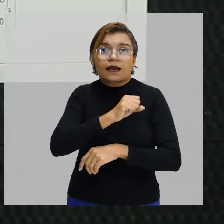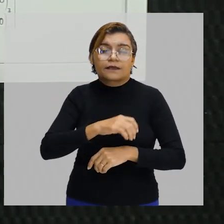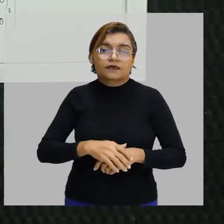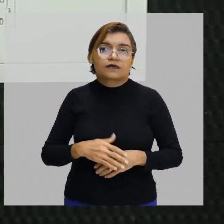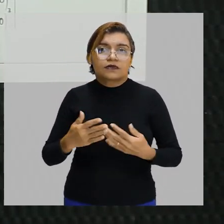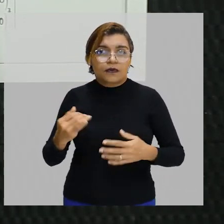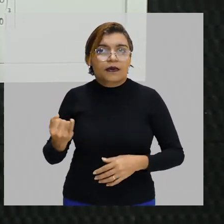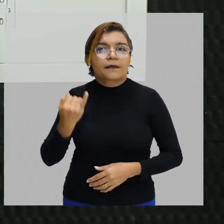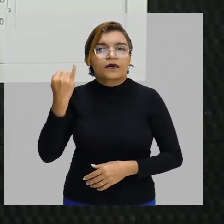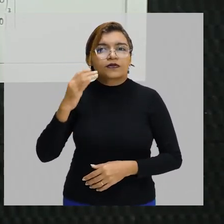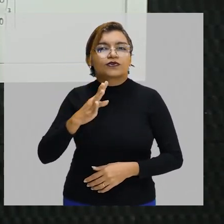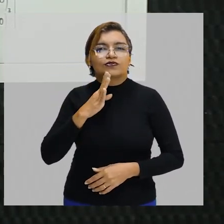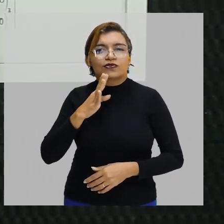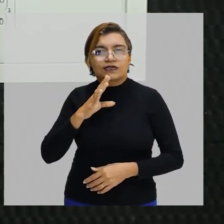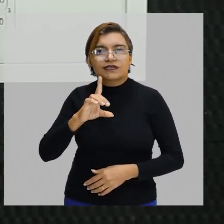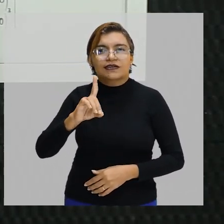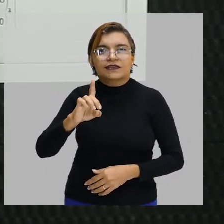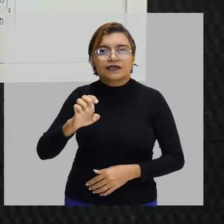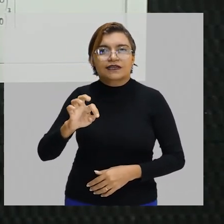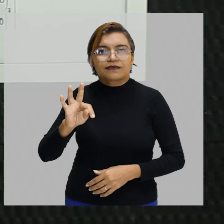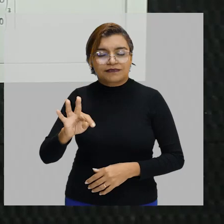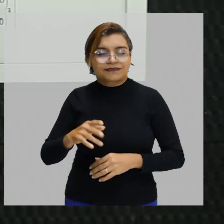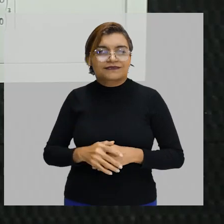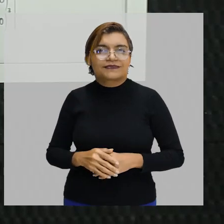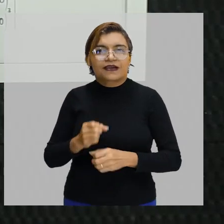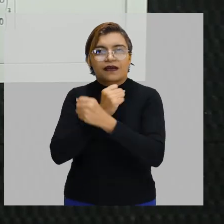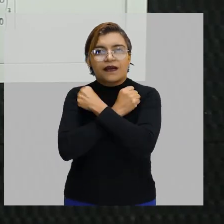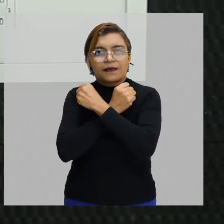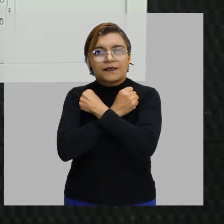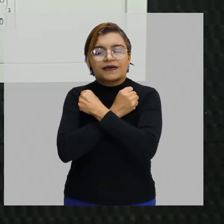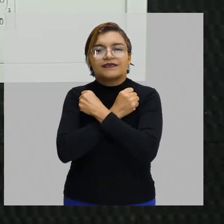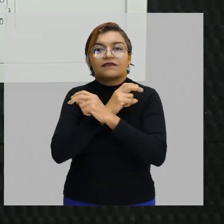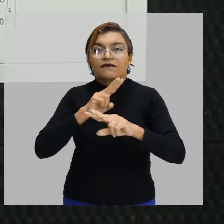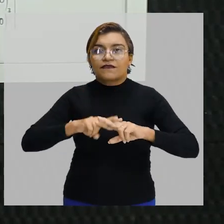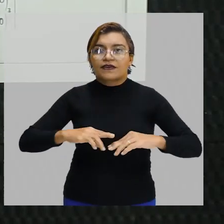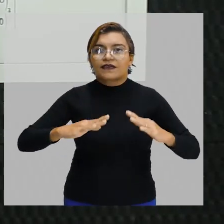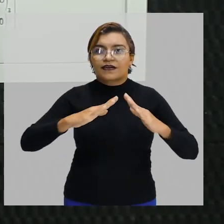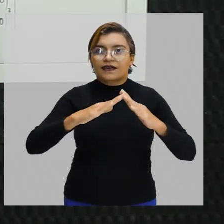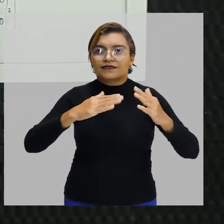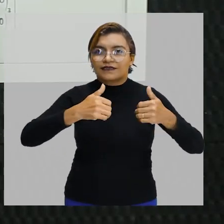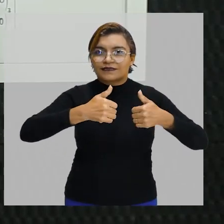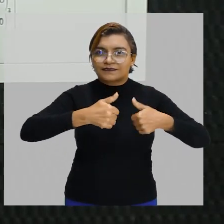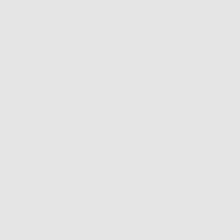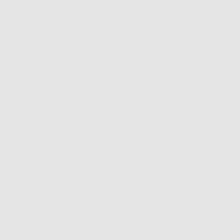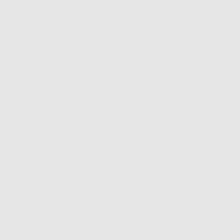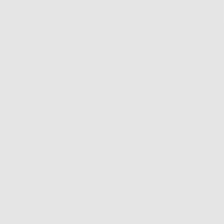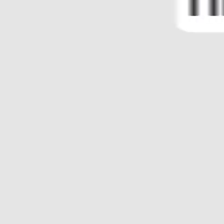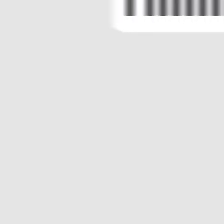importante conhecer os determinantes. Um abraço a todos, já sabe, hashtag fica em casa aprendendo.